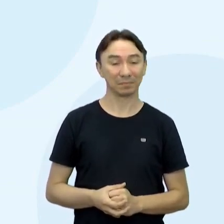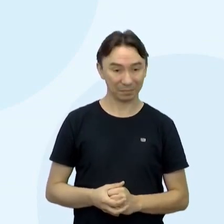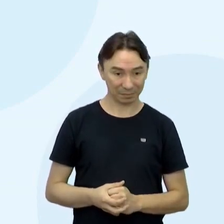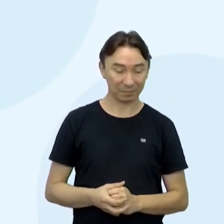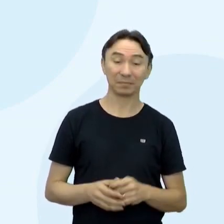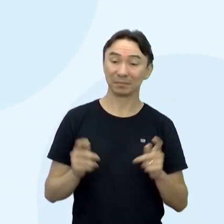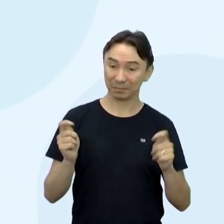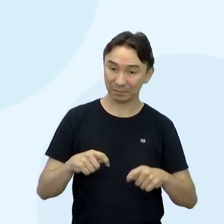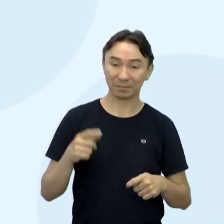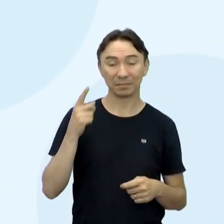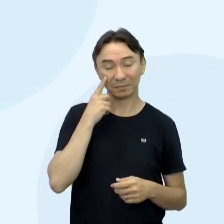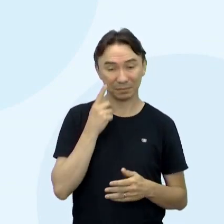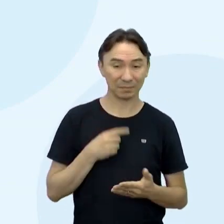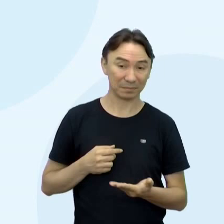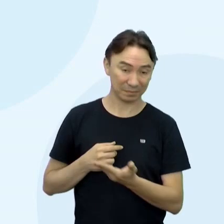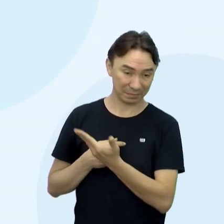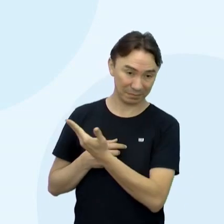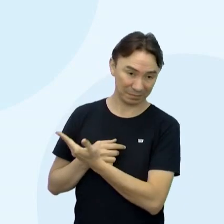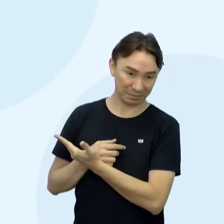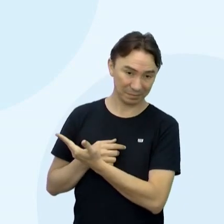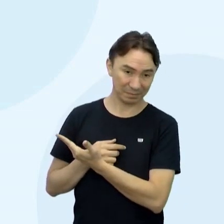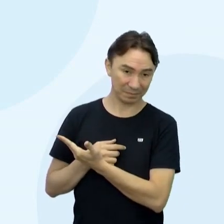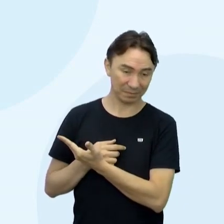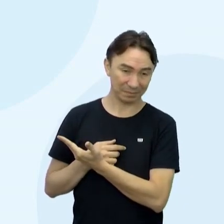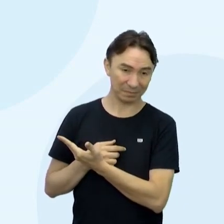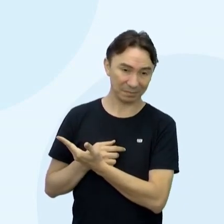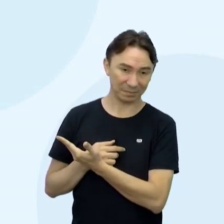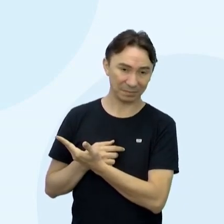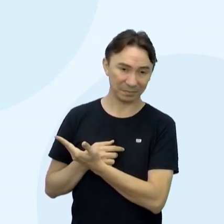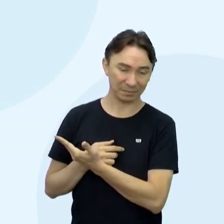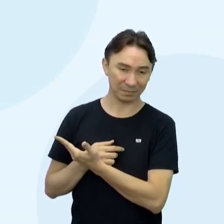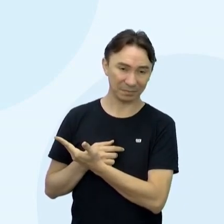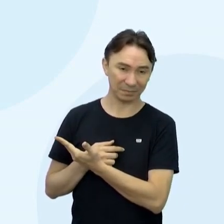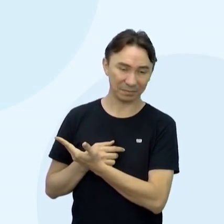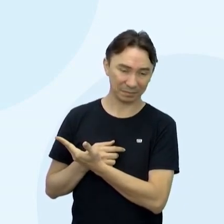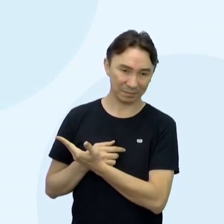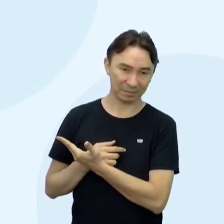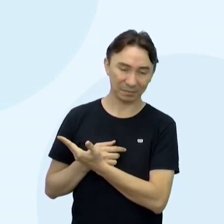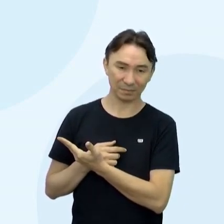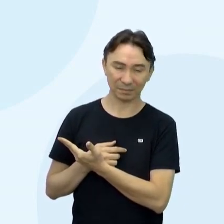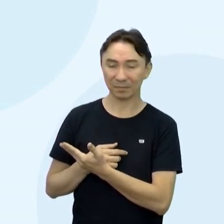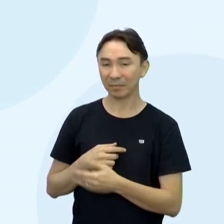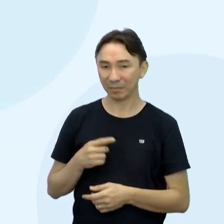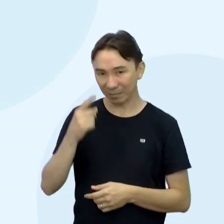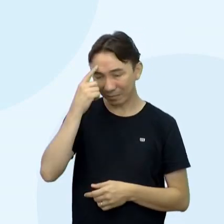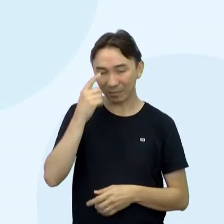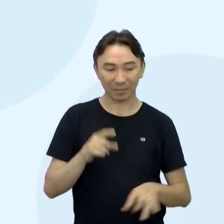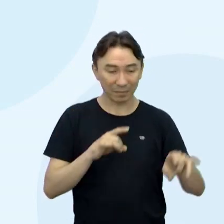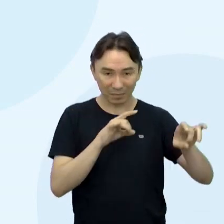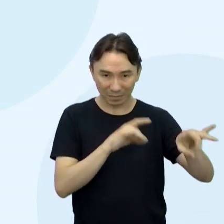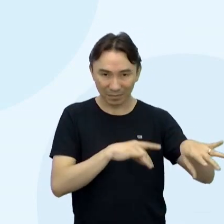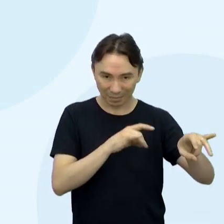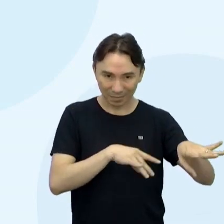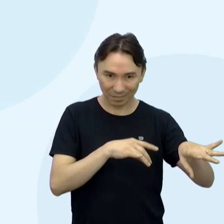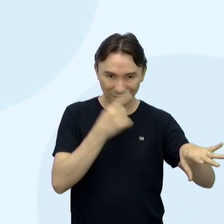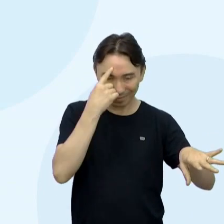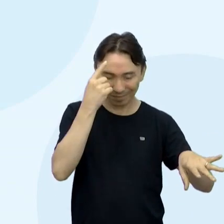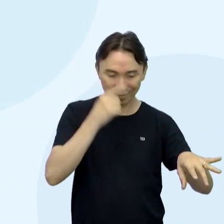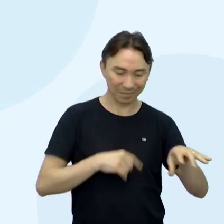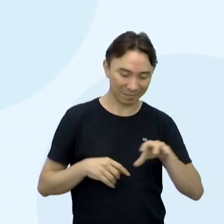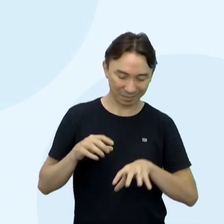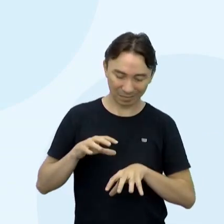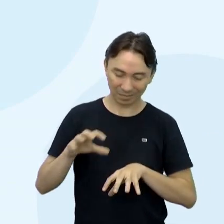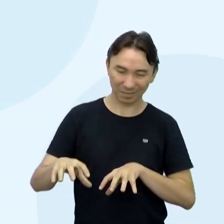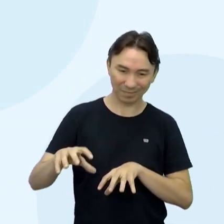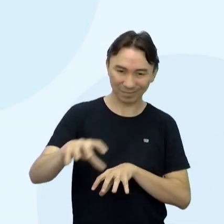olhar justamente, né, que a metodologia que a gente usou na situação anterior também